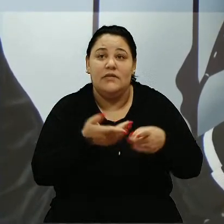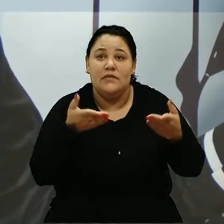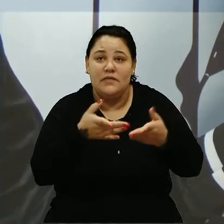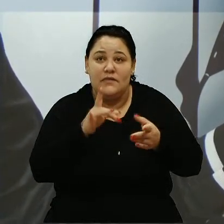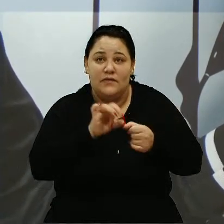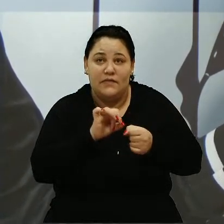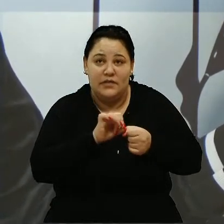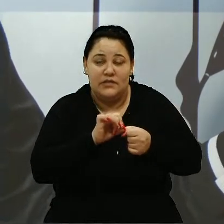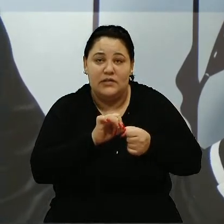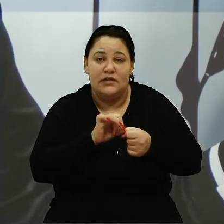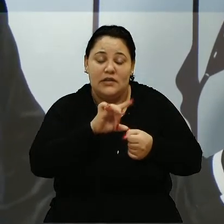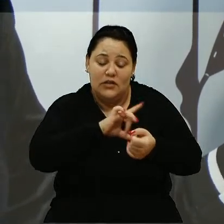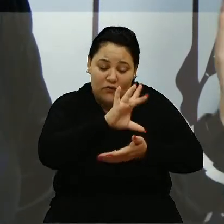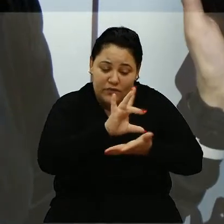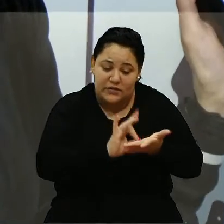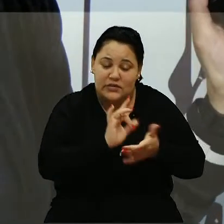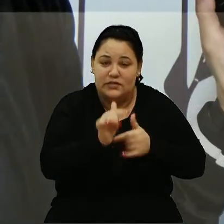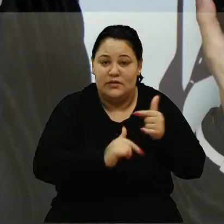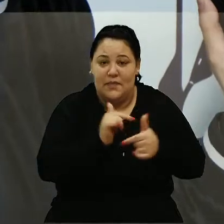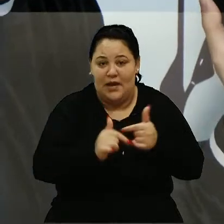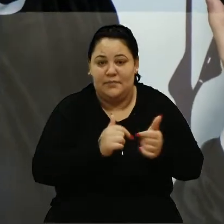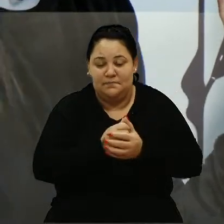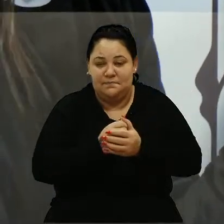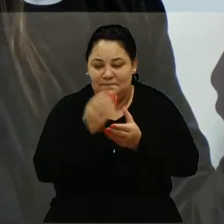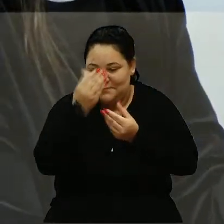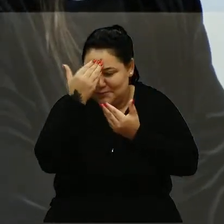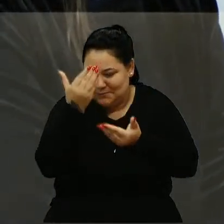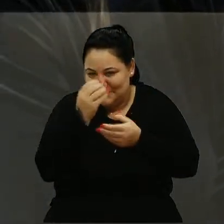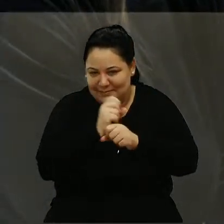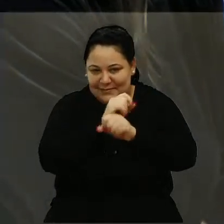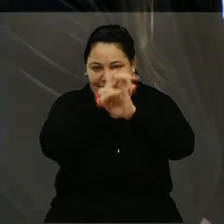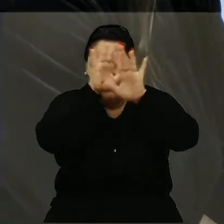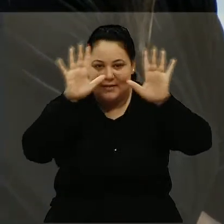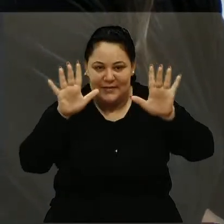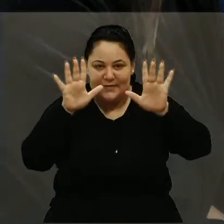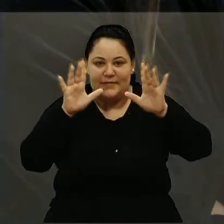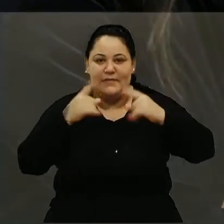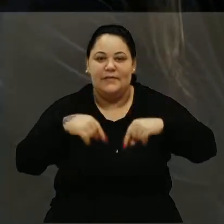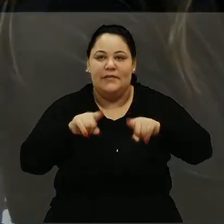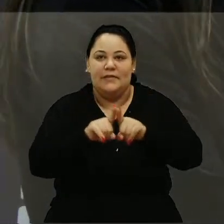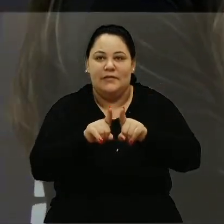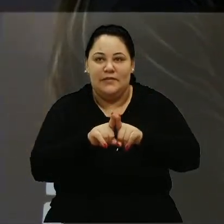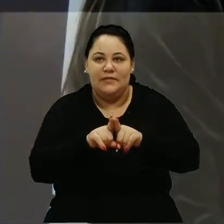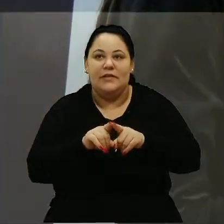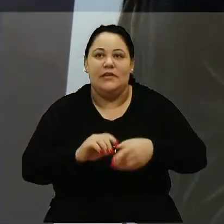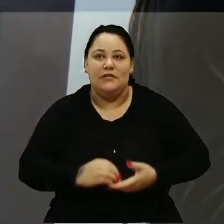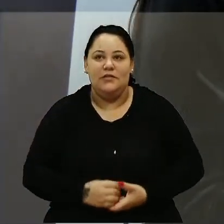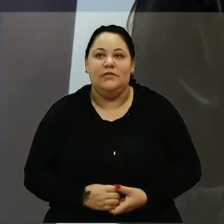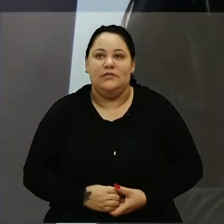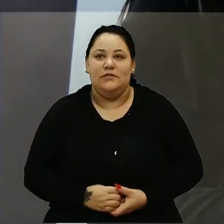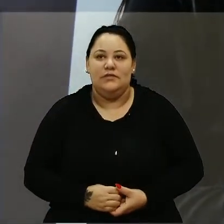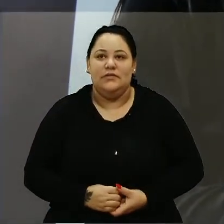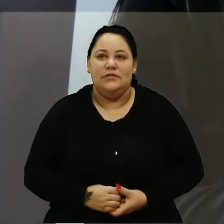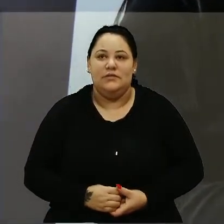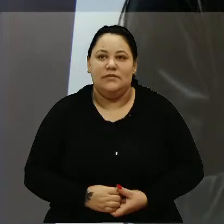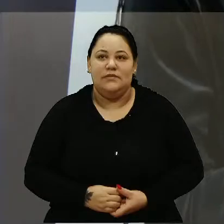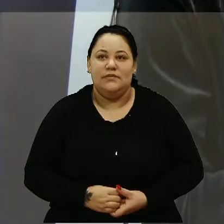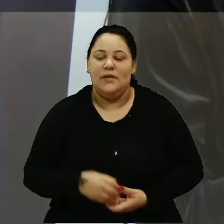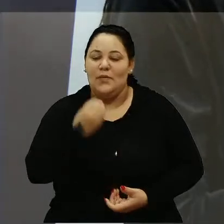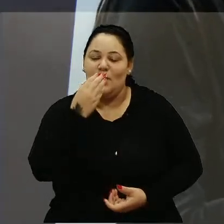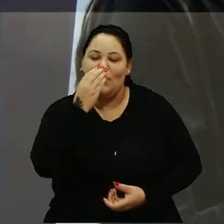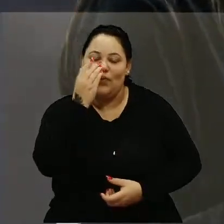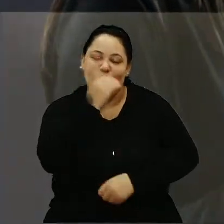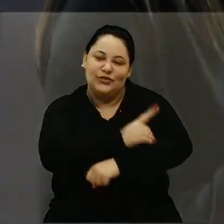tenha a sua execução. Muito obrigada pelos esclarecimentos, vereador. Agradeço, amada. Tudo de bom. Tudo de bom. Bom final de dia para nós.